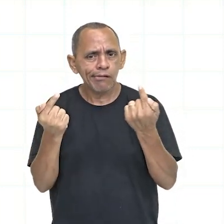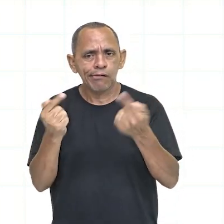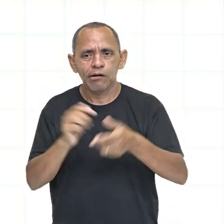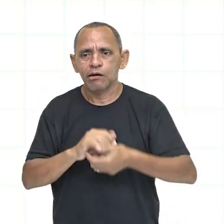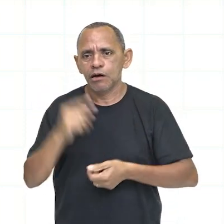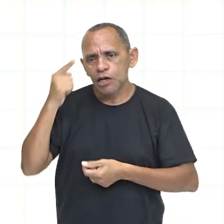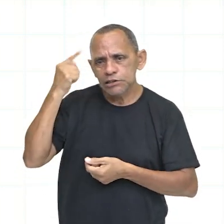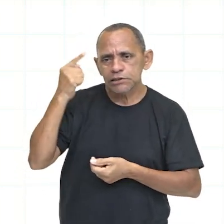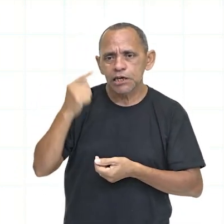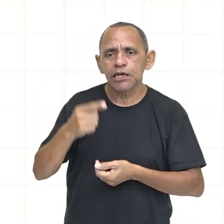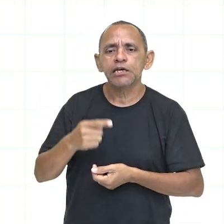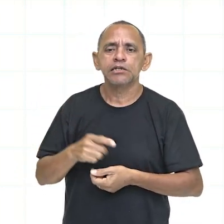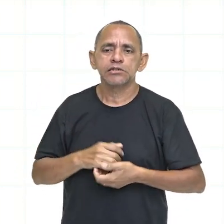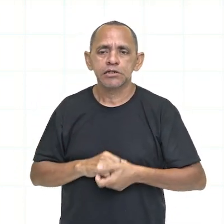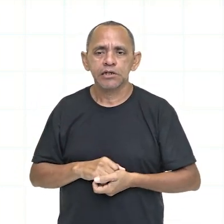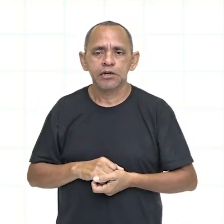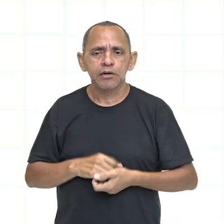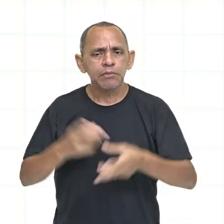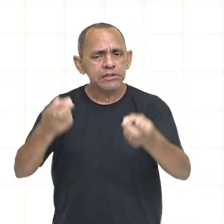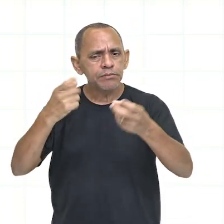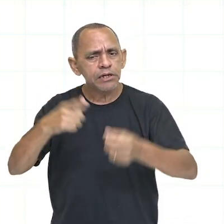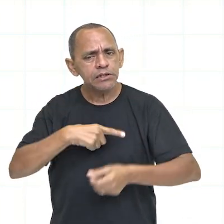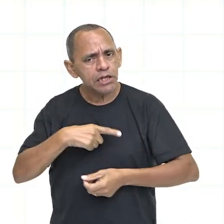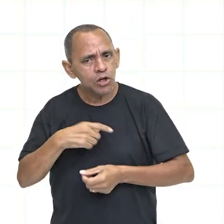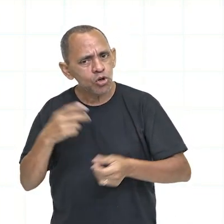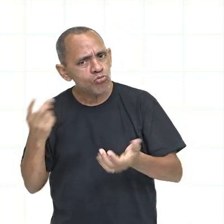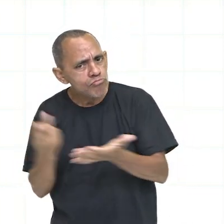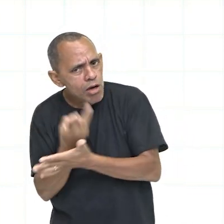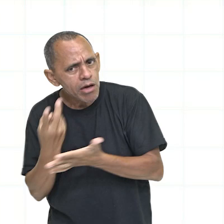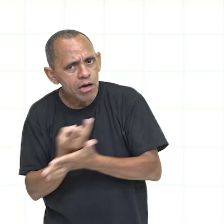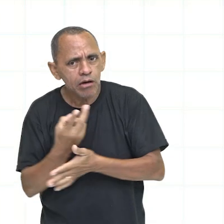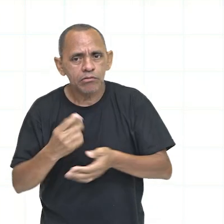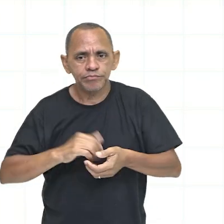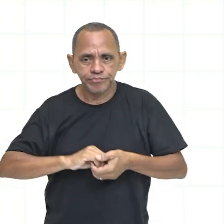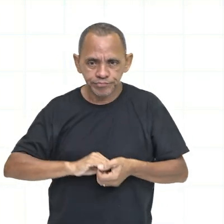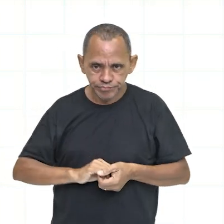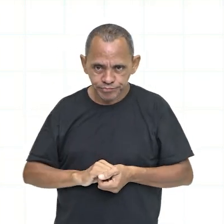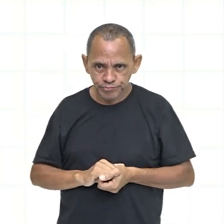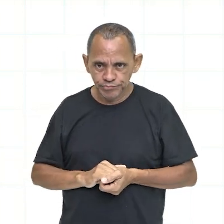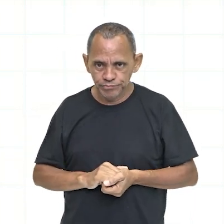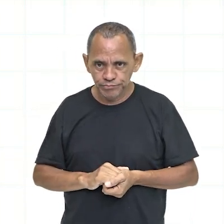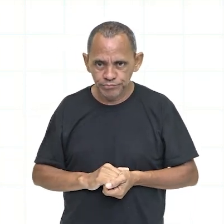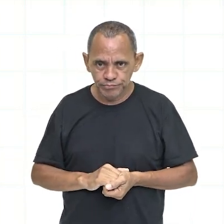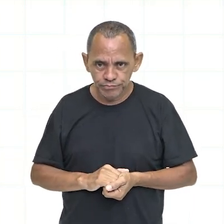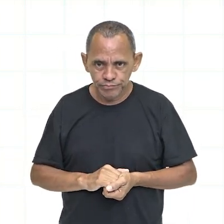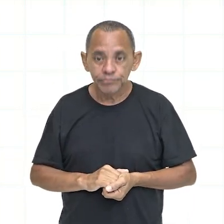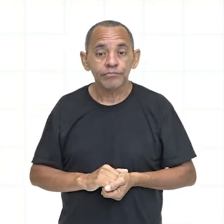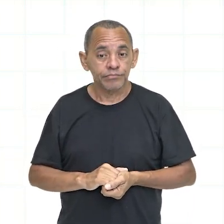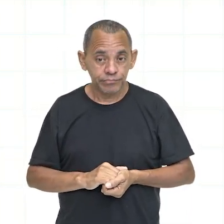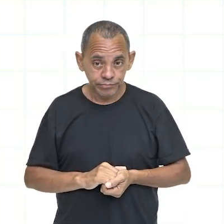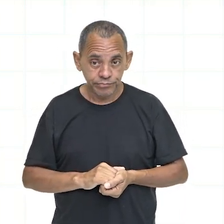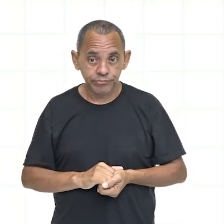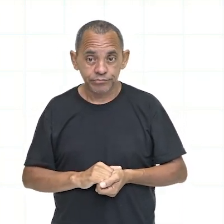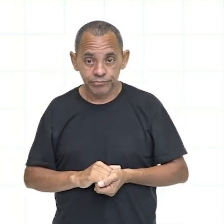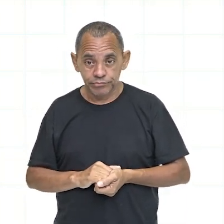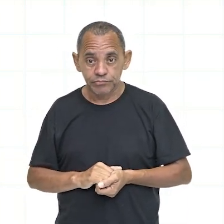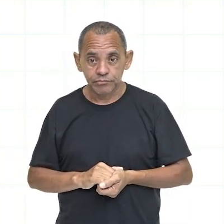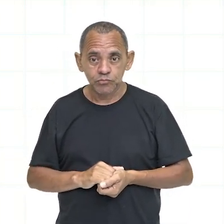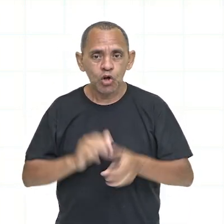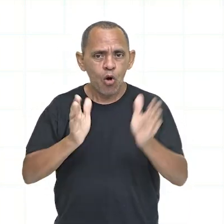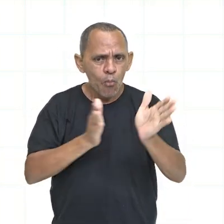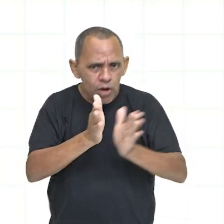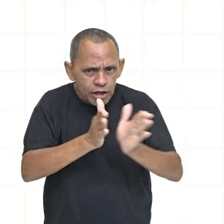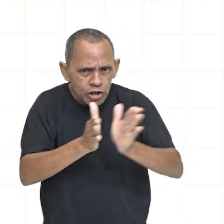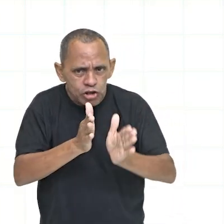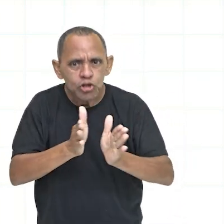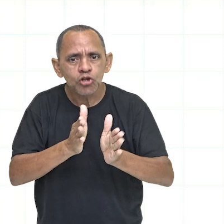aqui, né, nesse texto onde está inserido, porque não deve acontecer. Um período ele só existe porque há informações necessárias